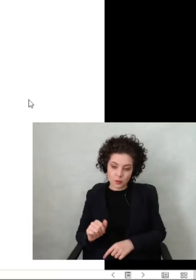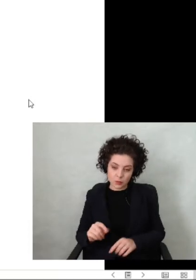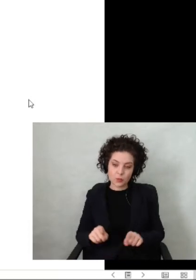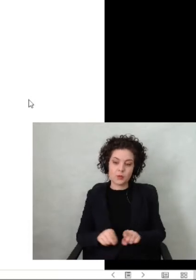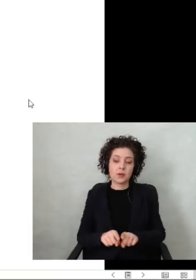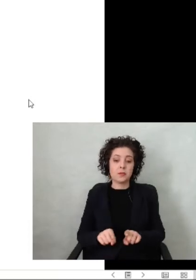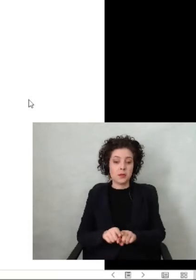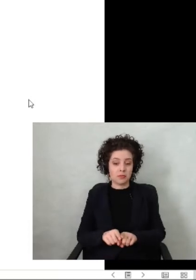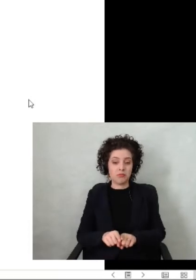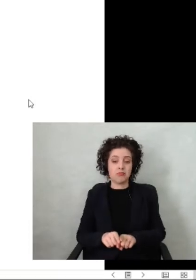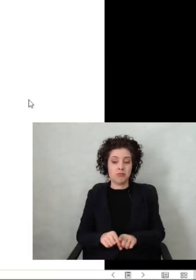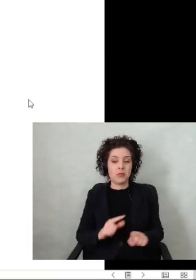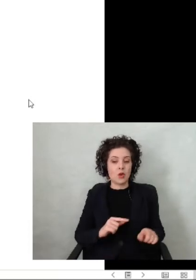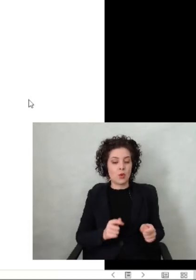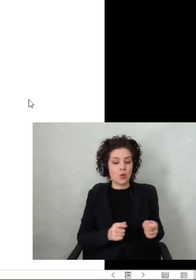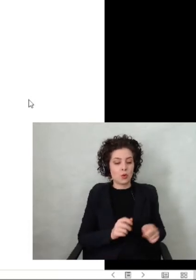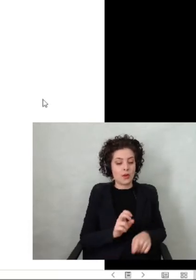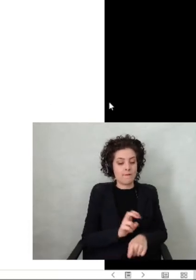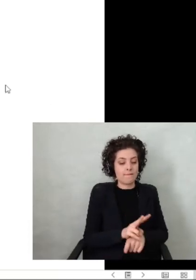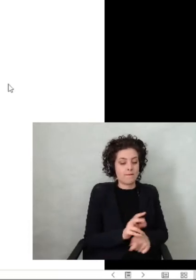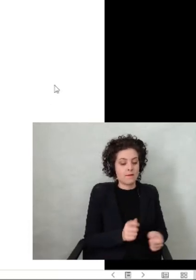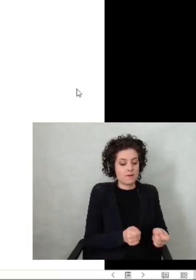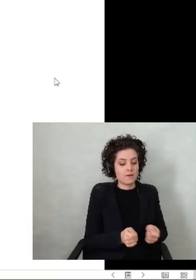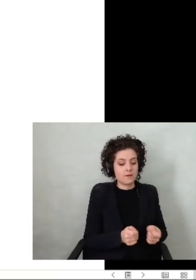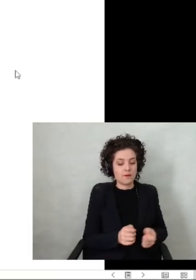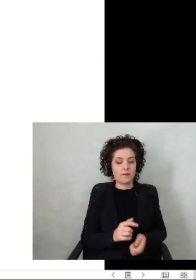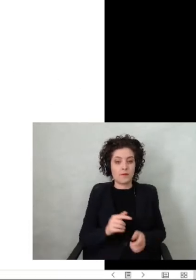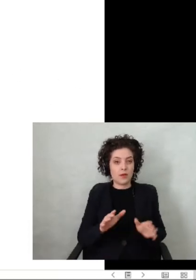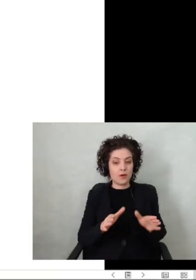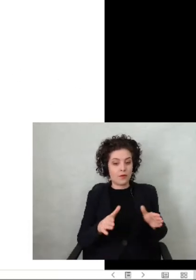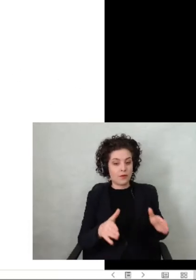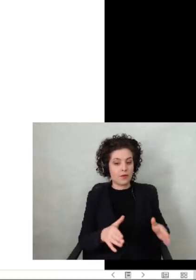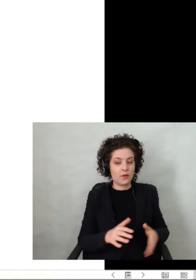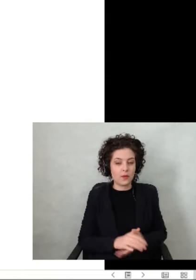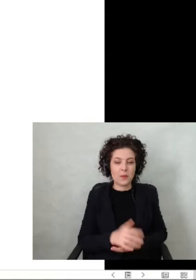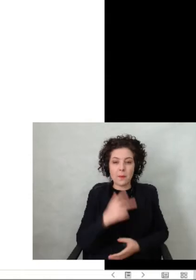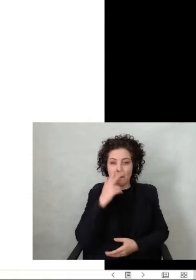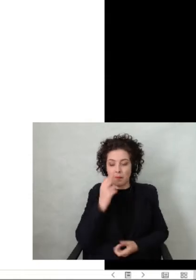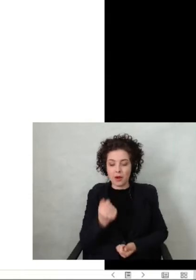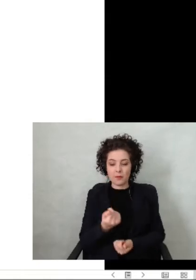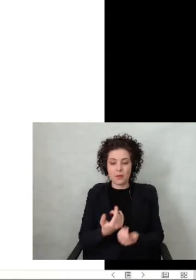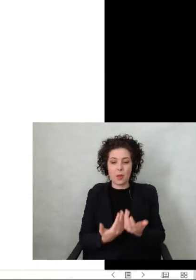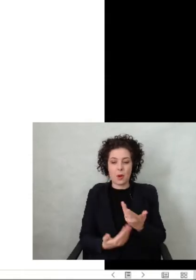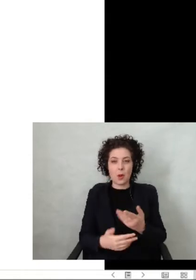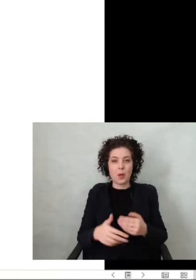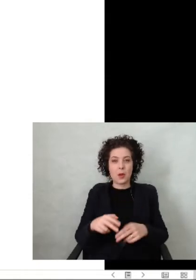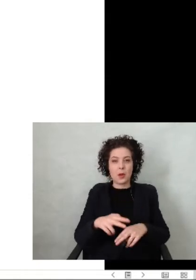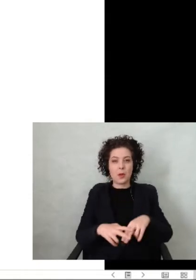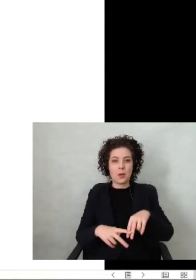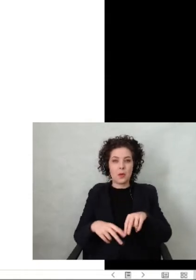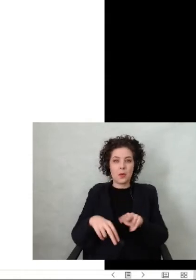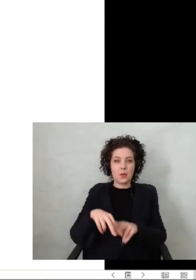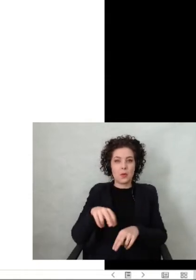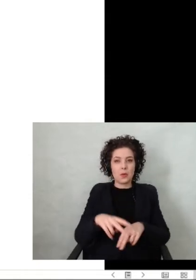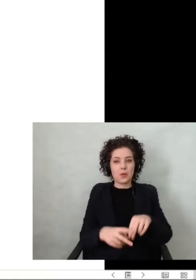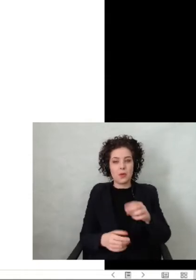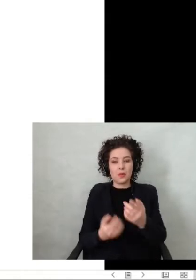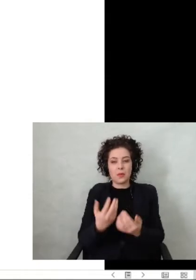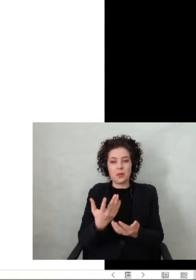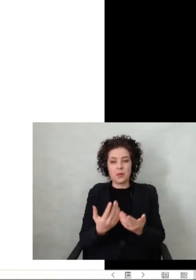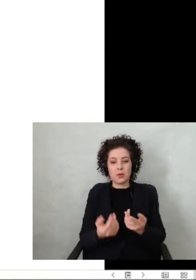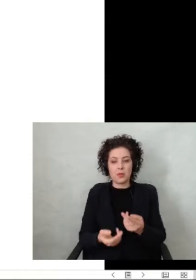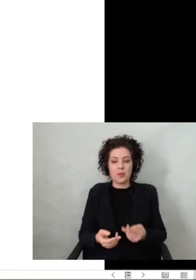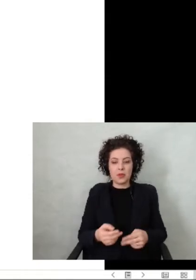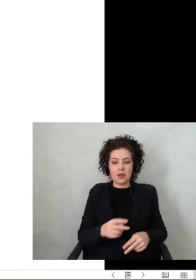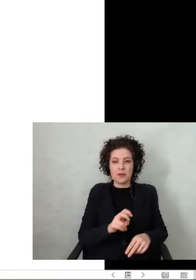do vírus, mas é como se fosse uma fogueira, né? O vírus seria a lenha dessa fogueira e a inflamação seria o